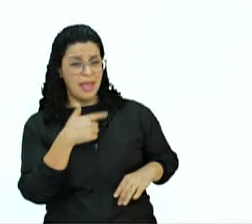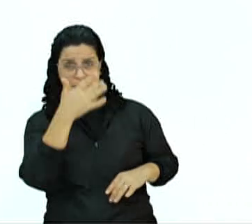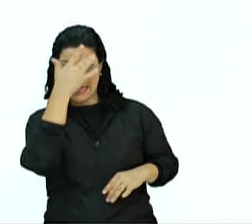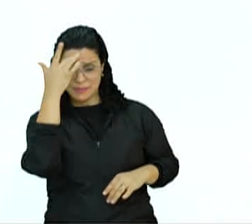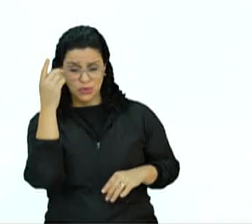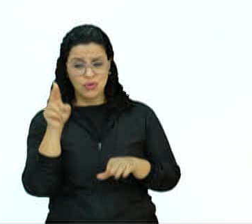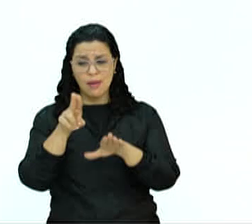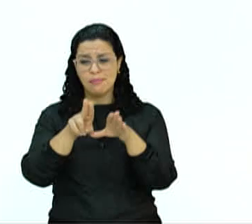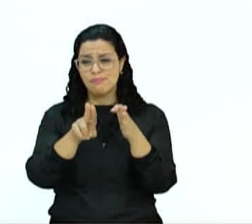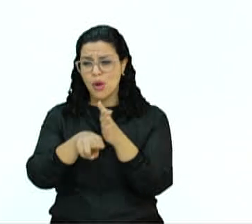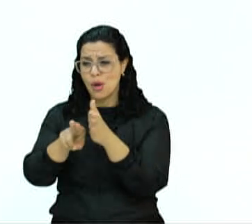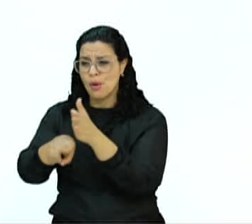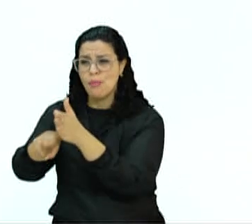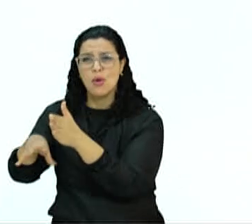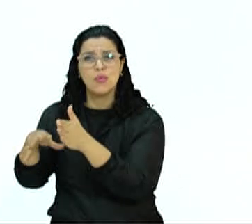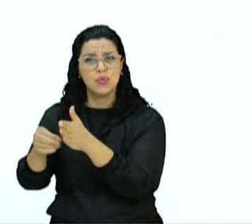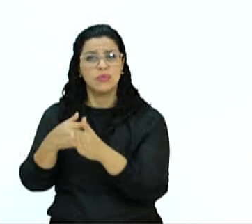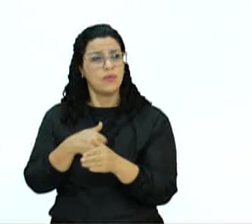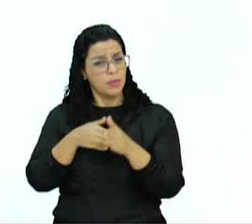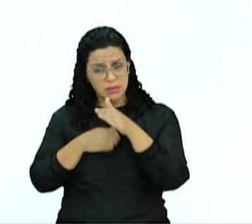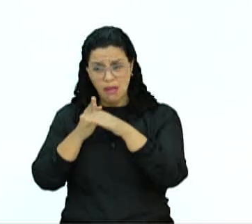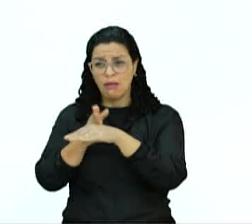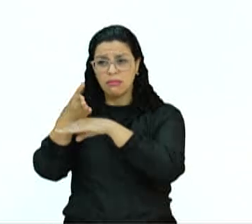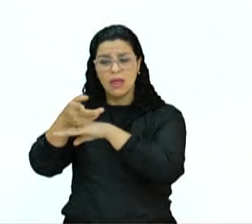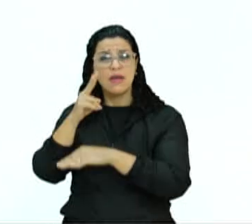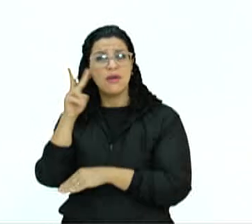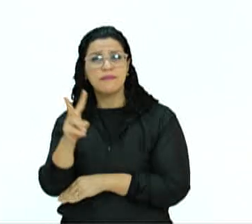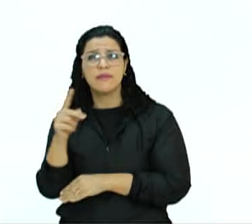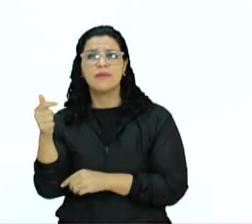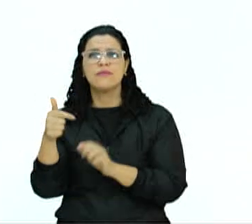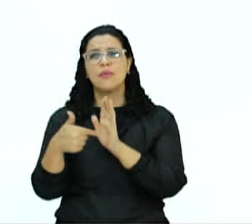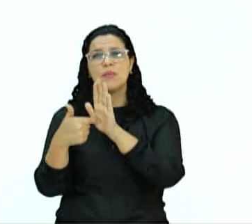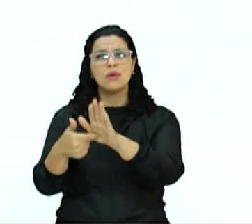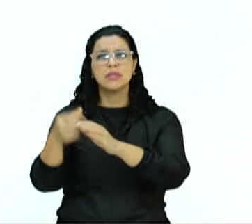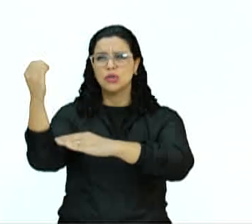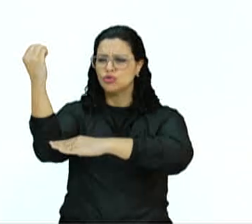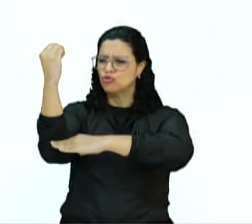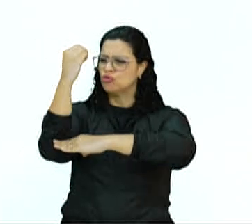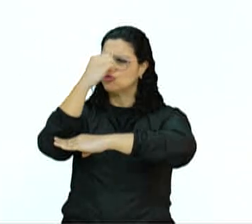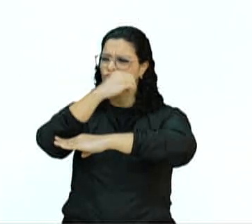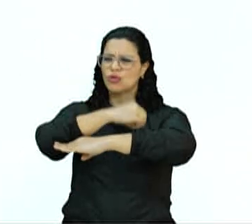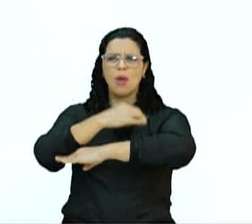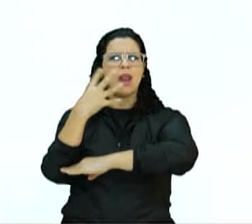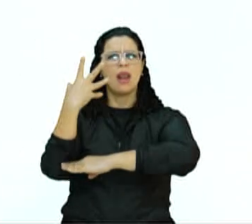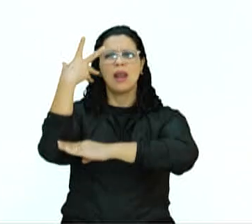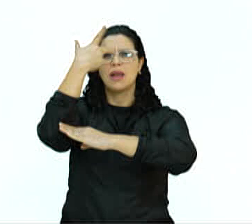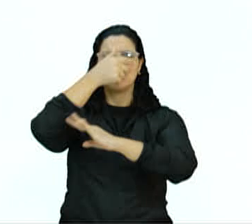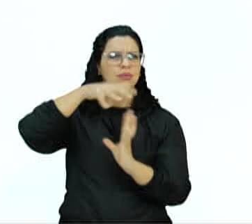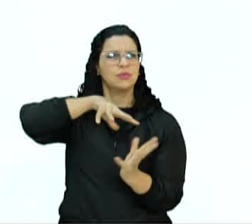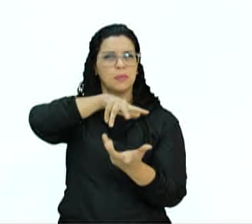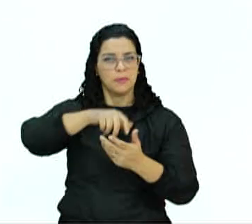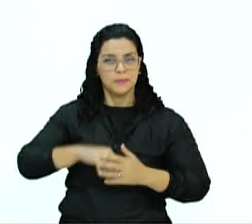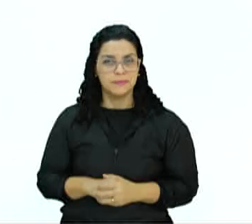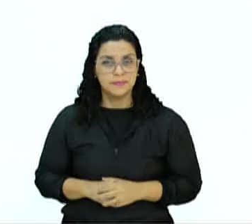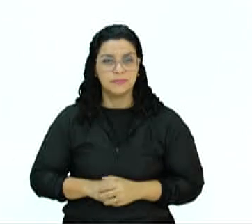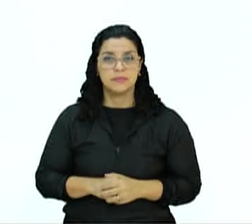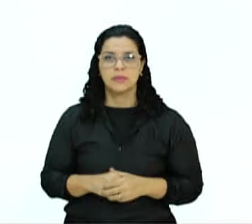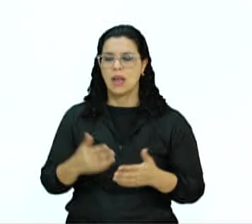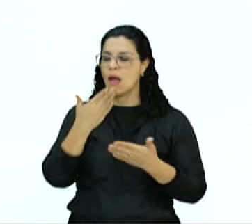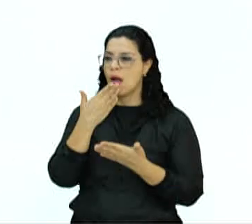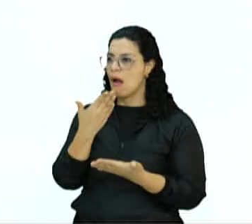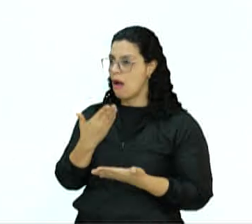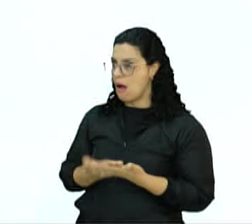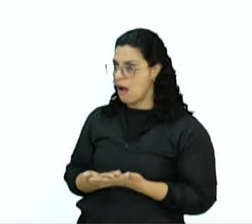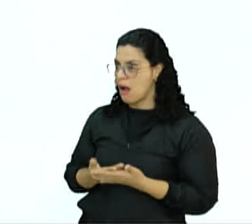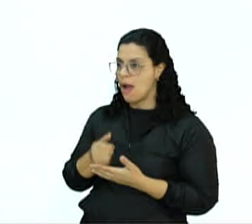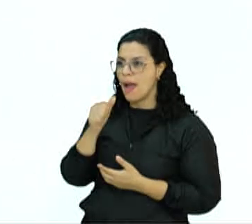está enterrada aí. Vamos entrar um instante e te mostrarei o pôr do sol mais lindo do mundo. Perplexa,